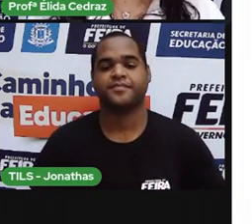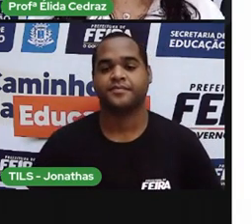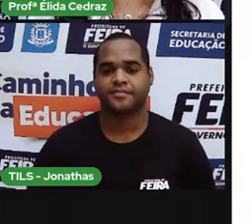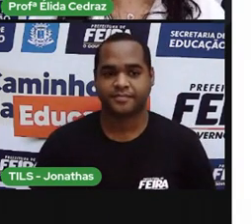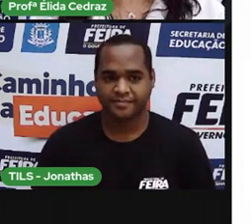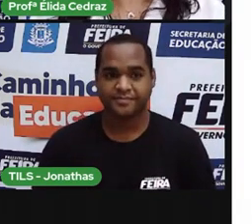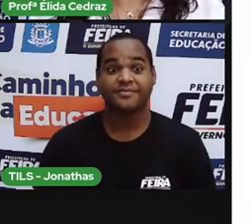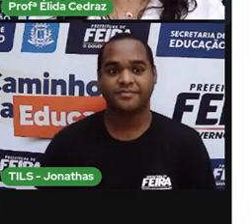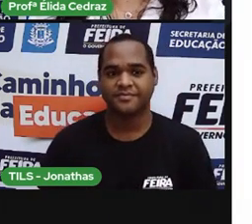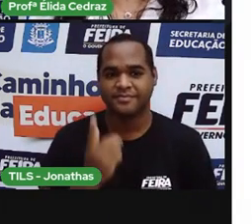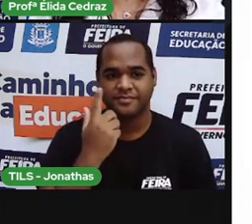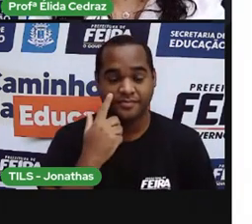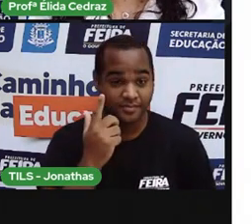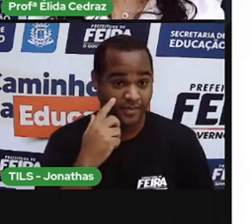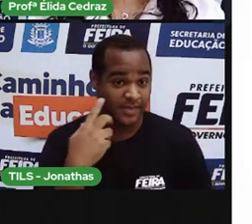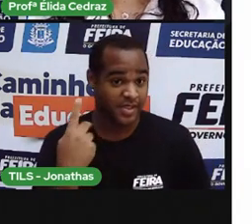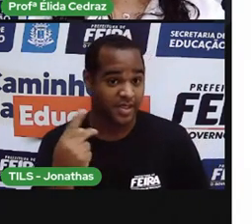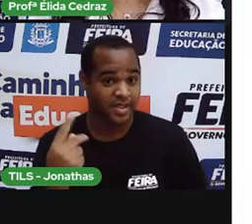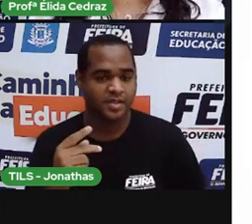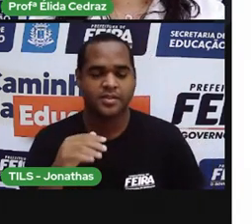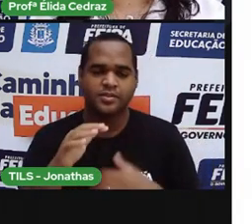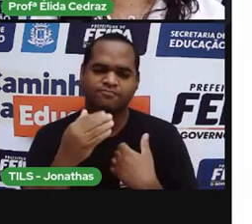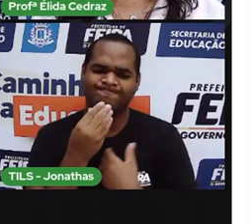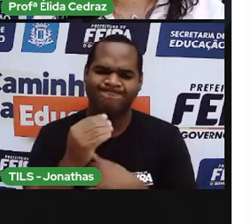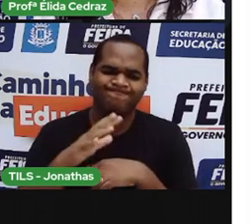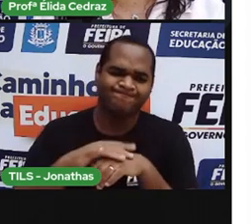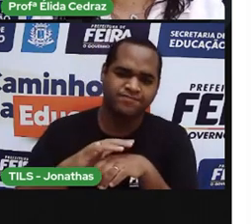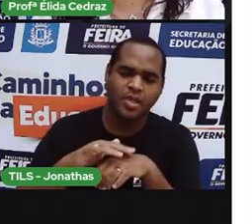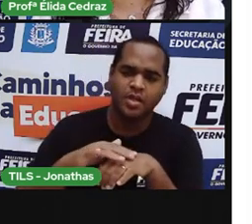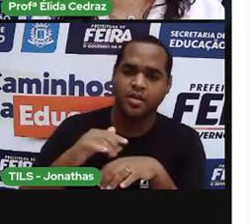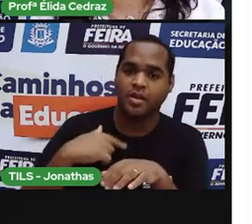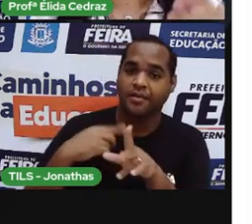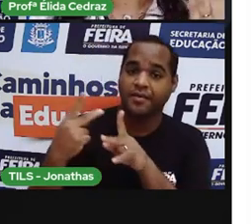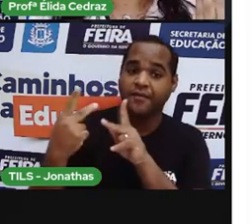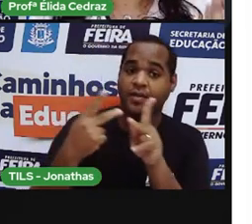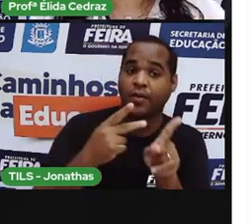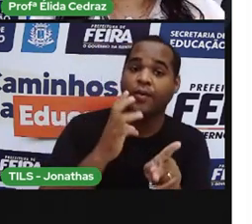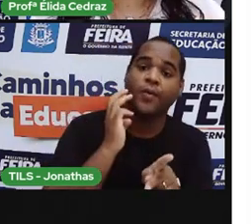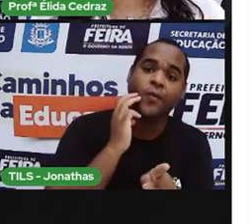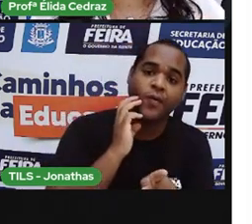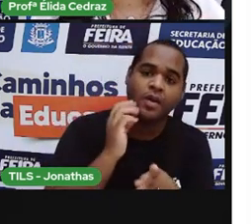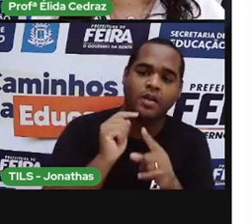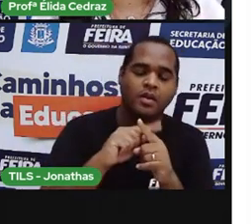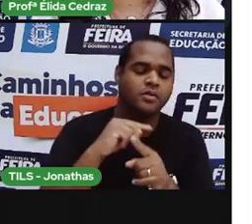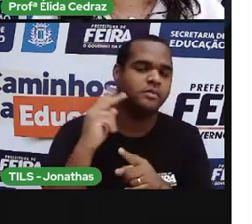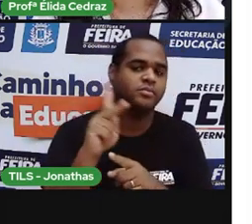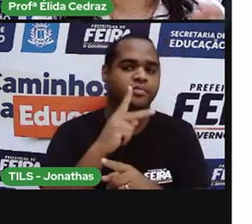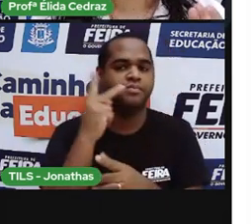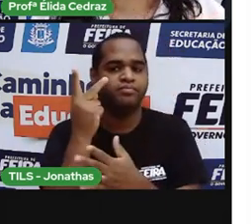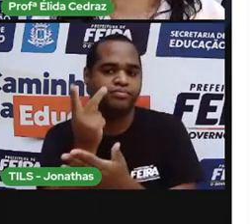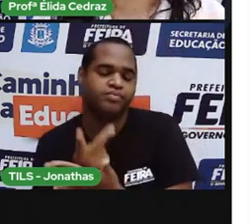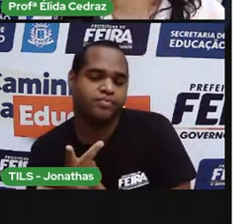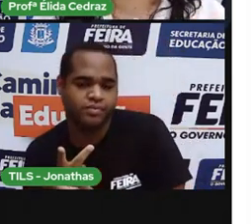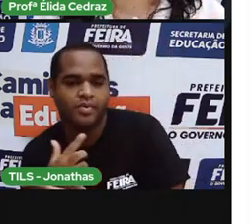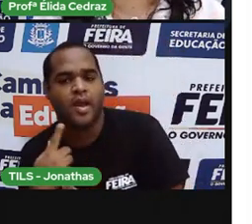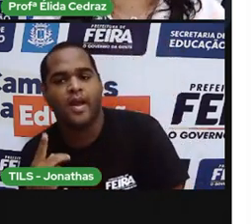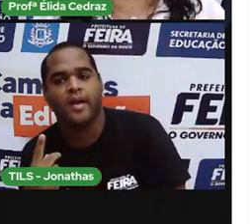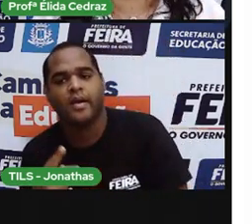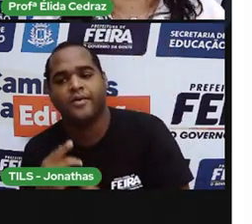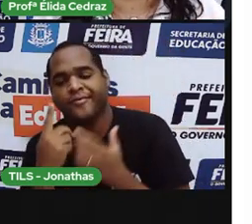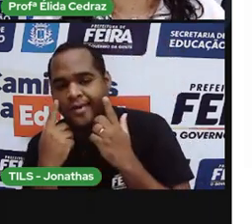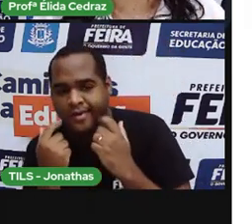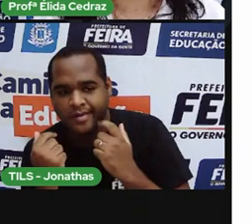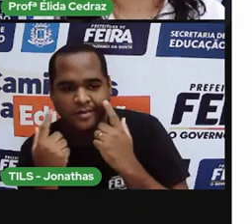Olha só, o cravo ficou doente e a rosa foi visitar. O cravo teve um desmaio e a rosa foi